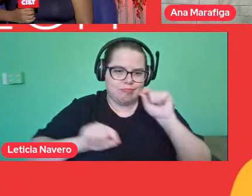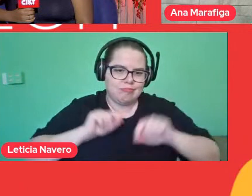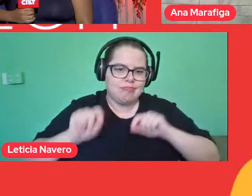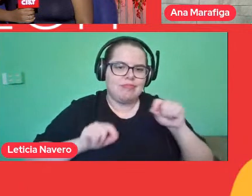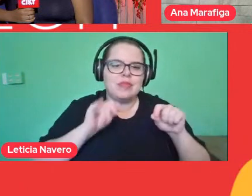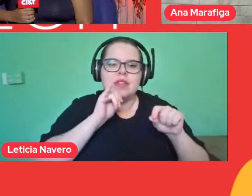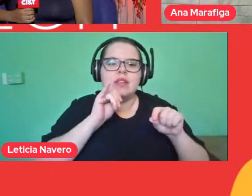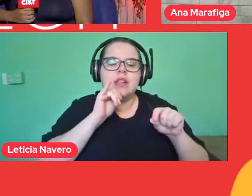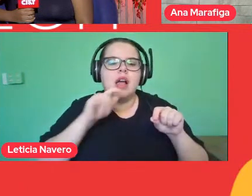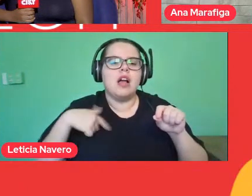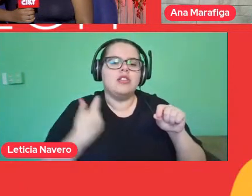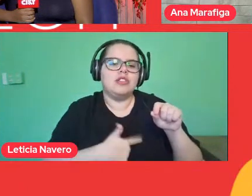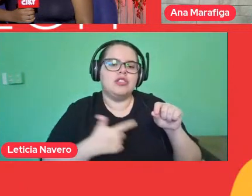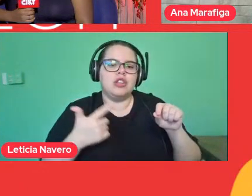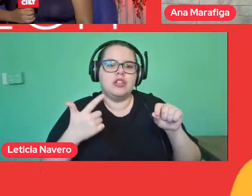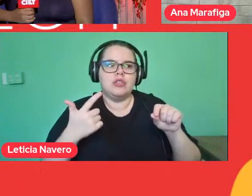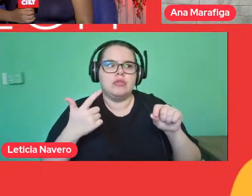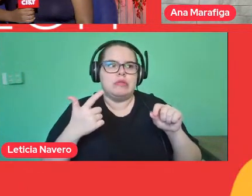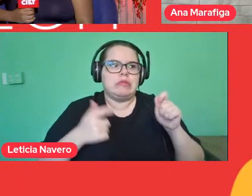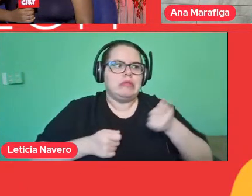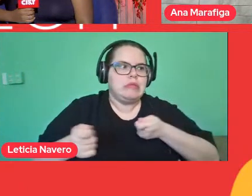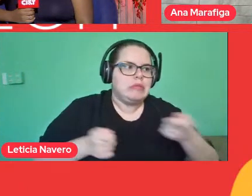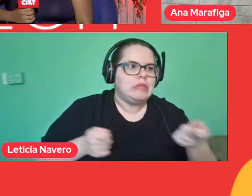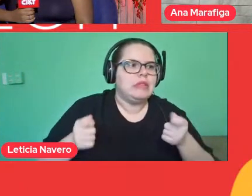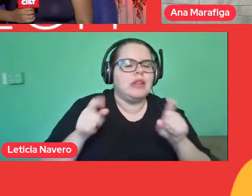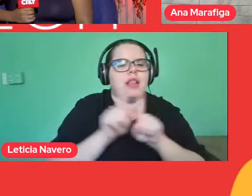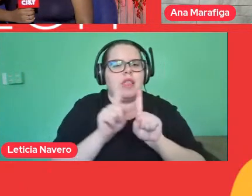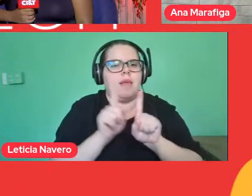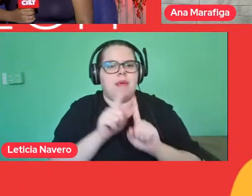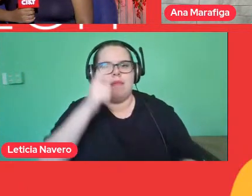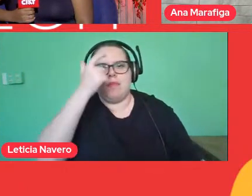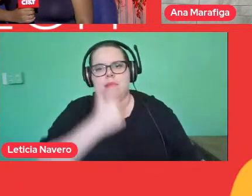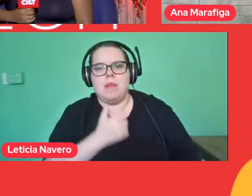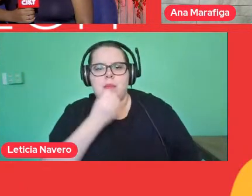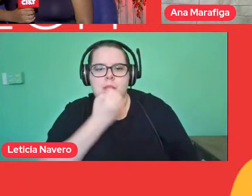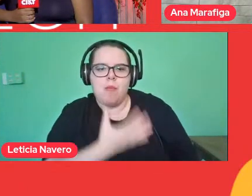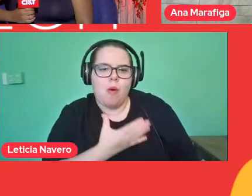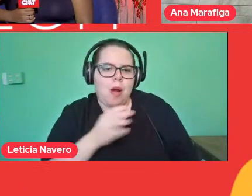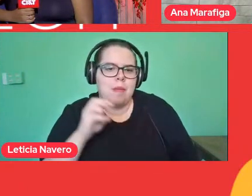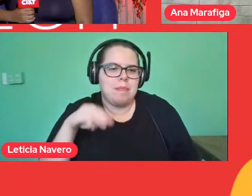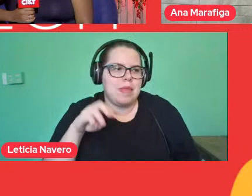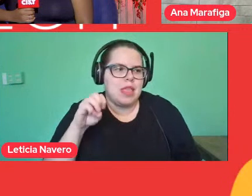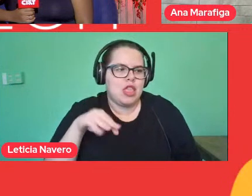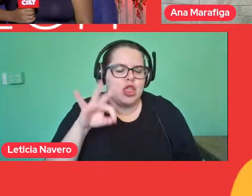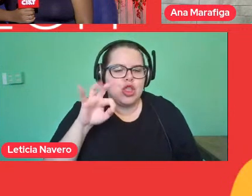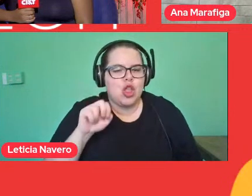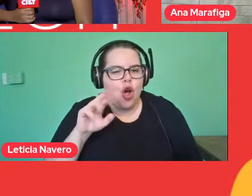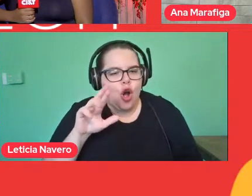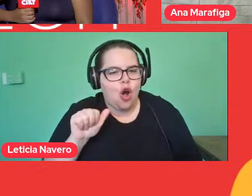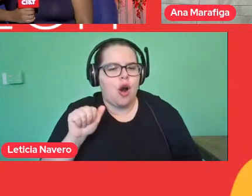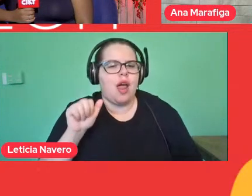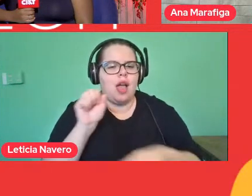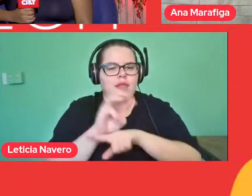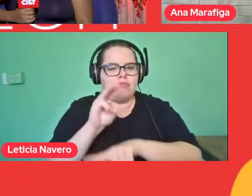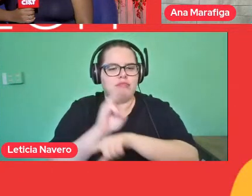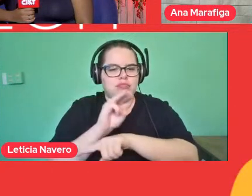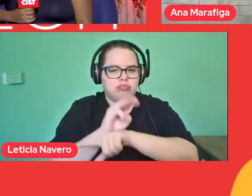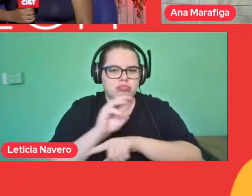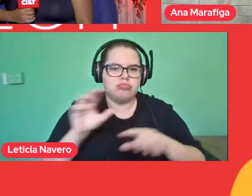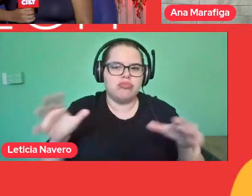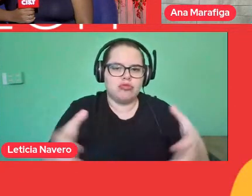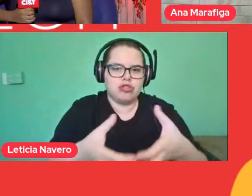outros, como autogestão, você ser uma boa mentora, conseguir manter o seu time engajado,